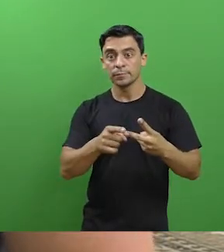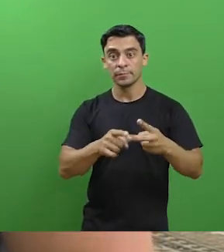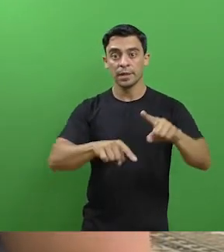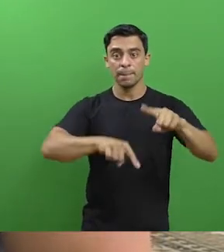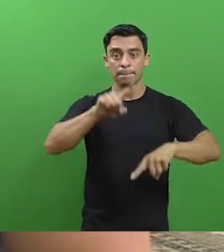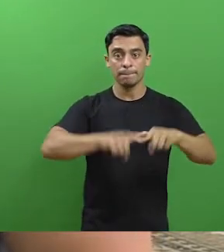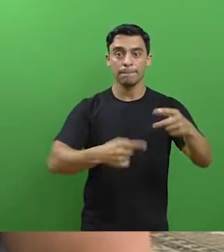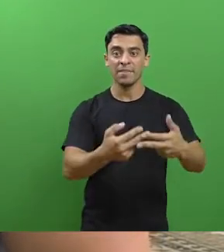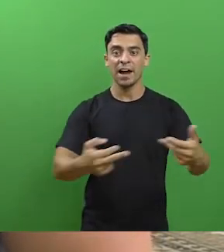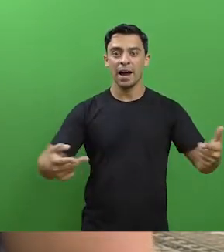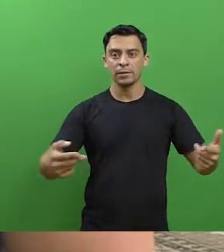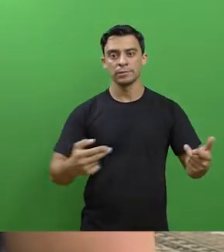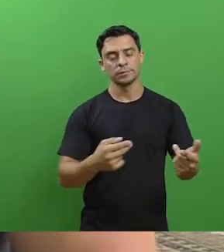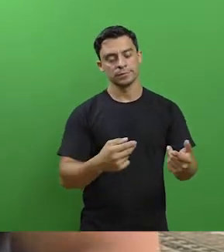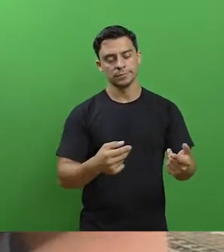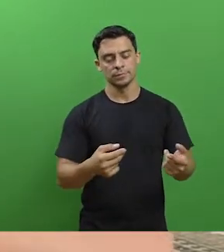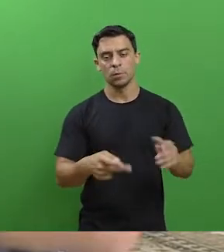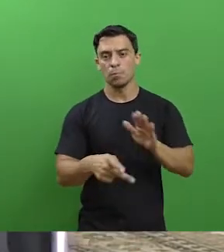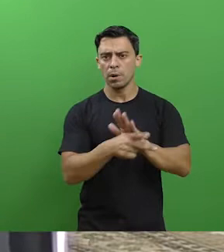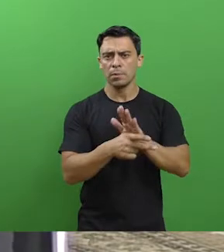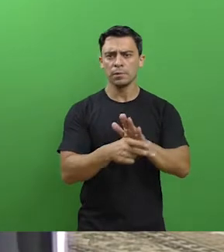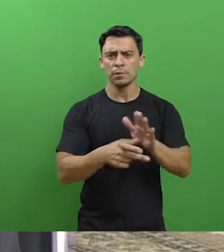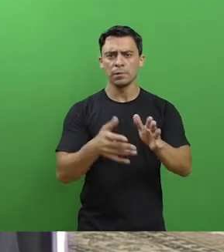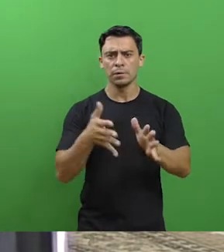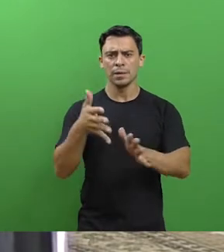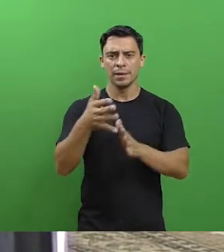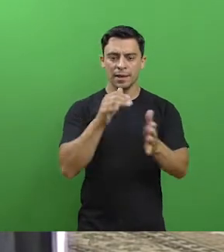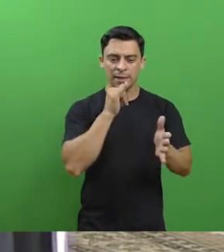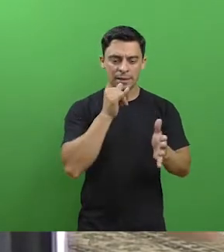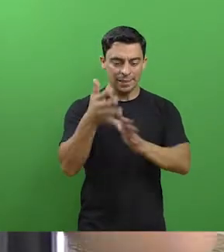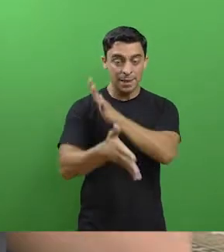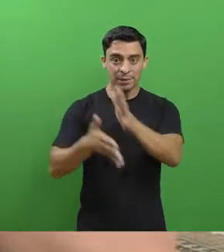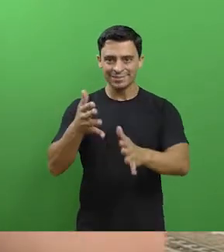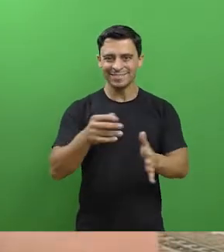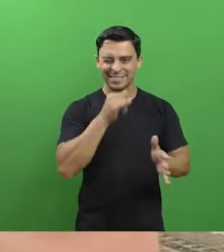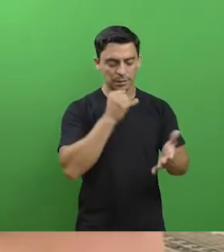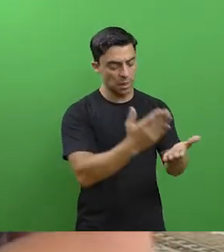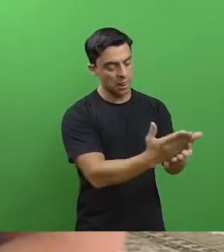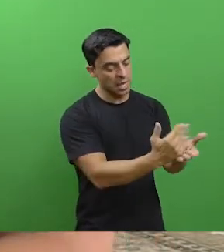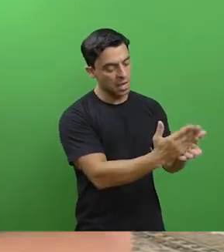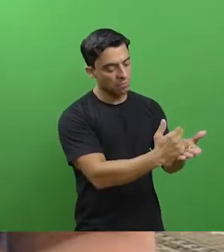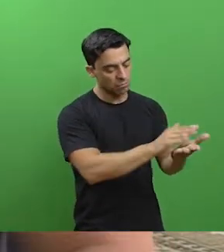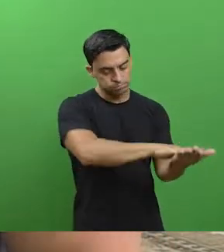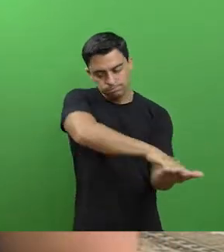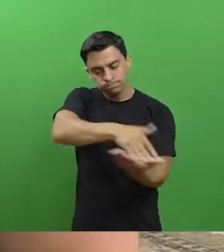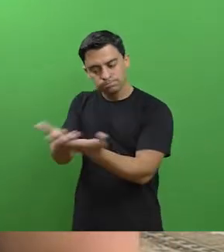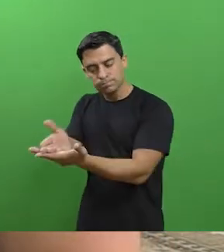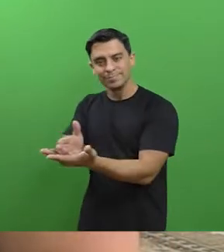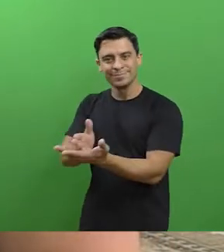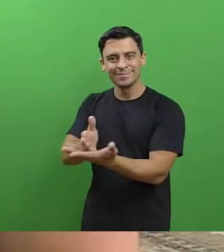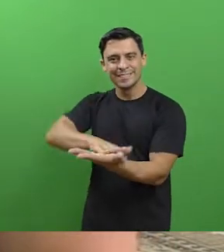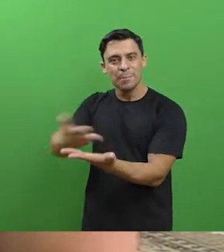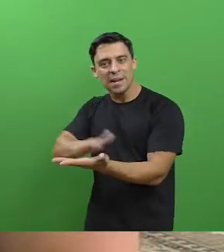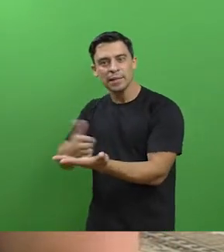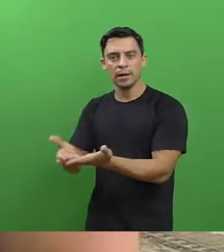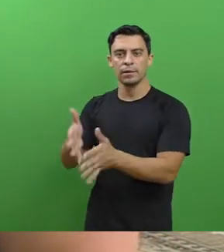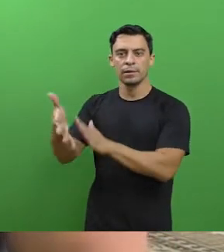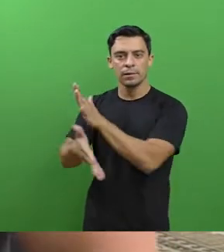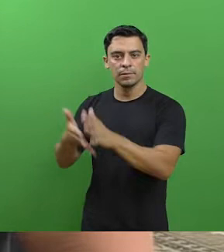sinais também seria importante. Por exemplo, livros, né? Esses livros que estão todos em português, adaptar esses livros em língua de